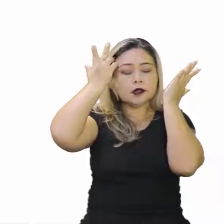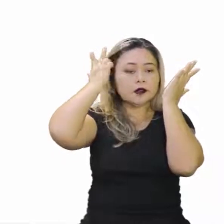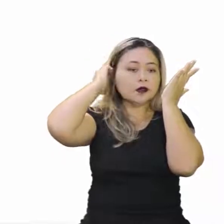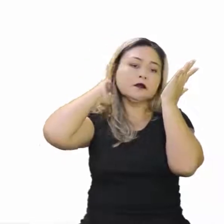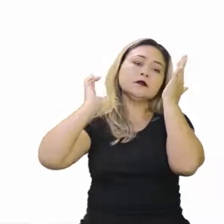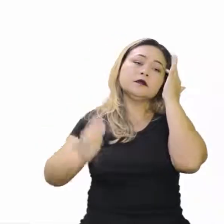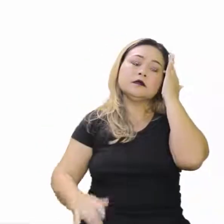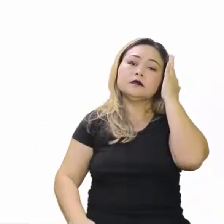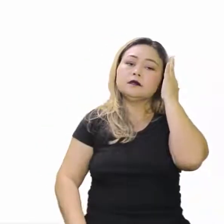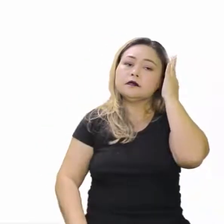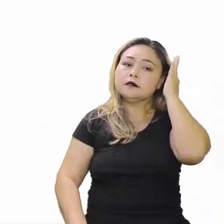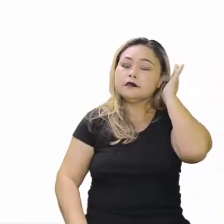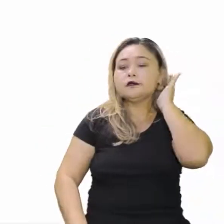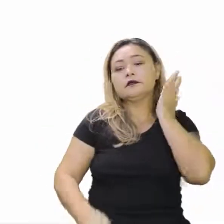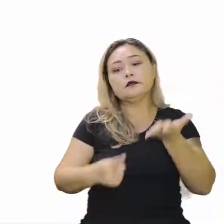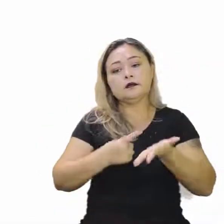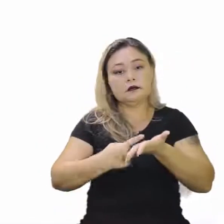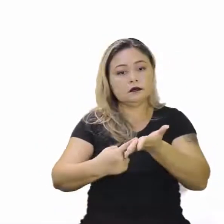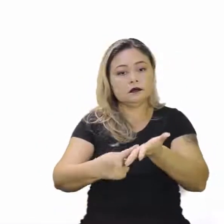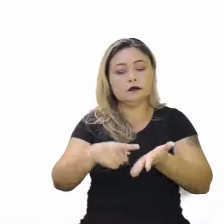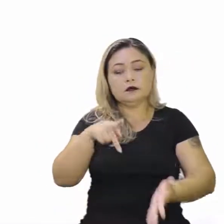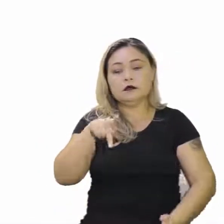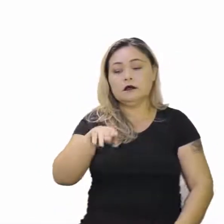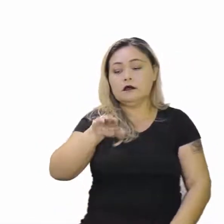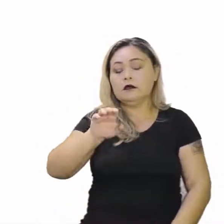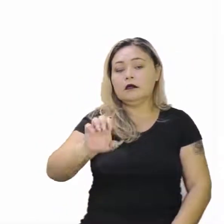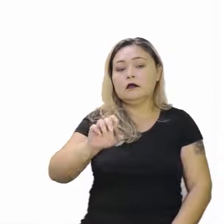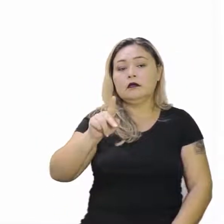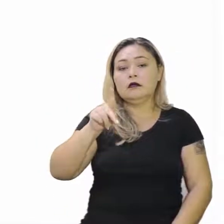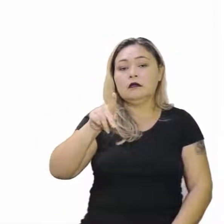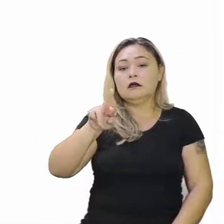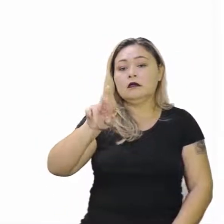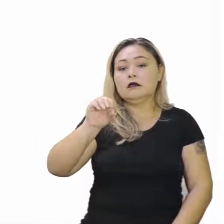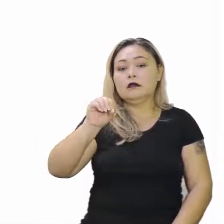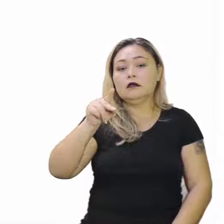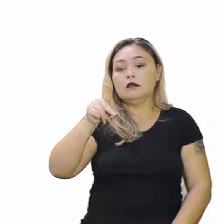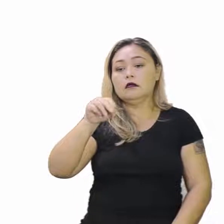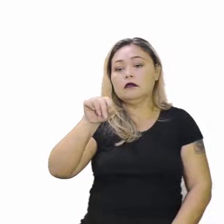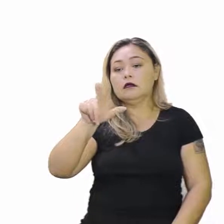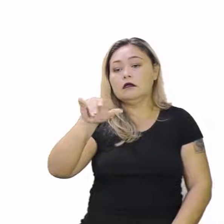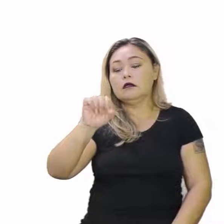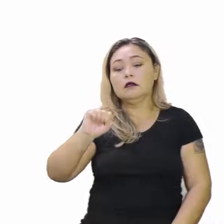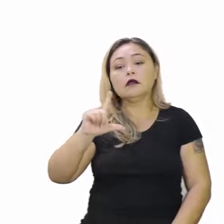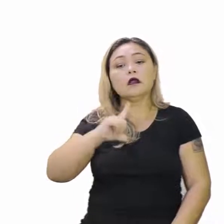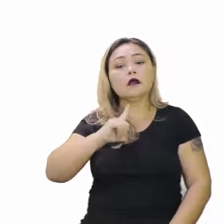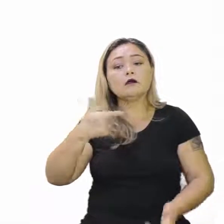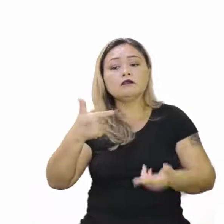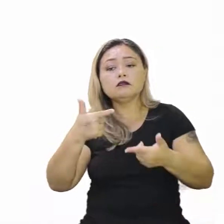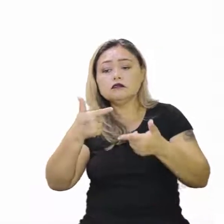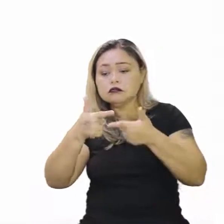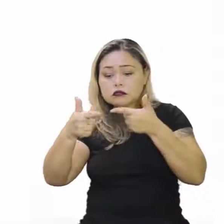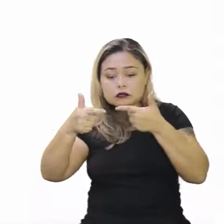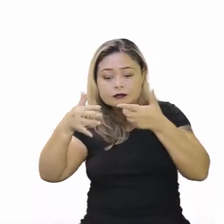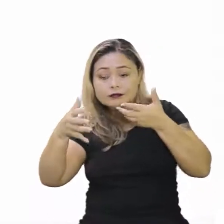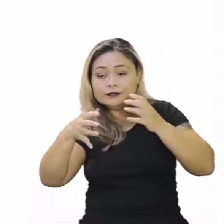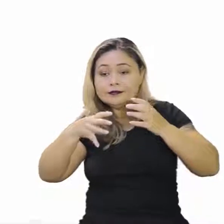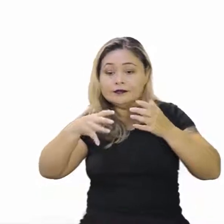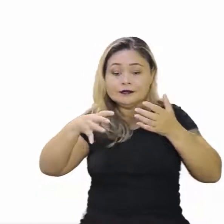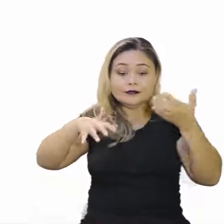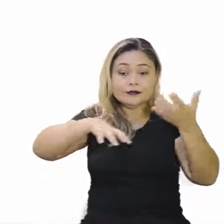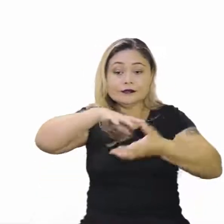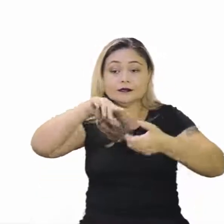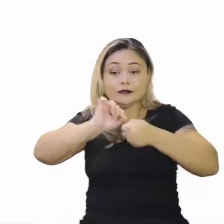o Tratado de Petrópolis veio para terminar um problema, poderia ter um conflito de guerra entre